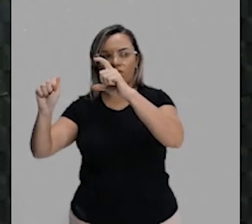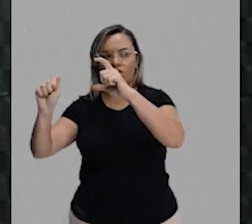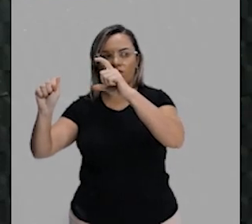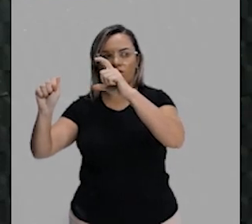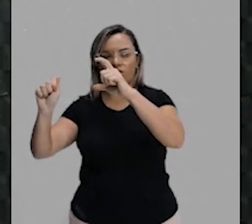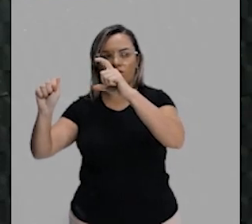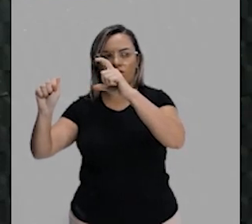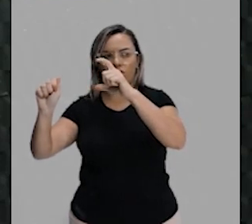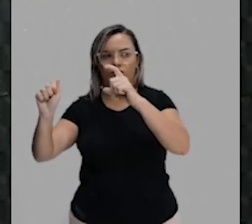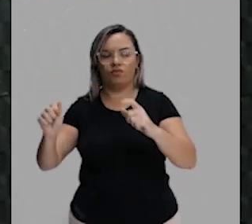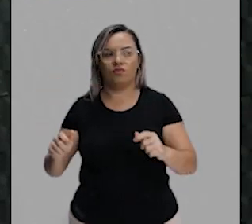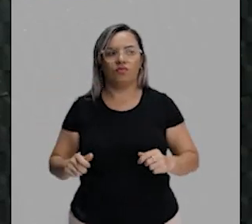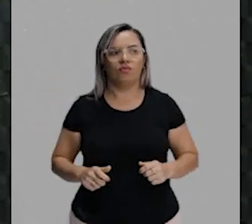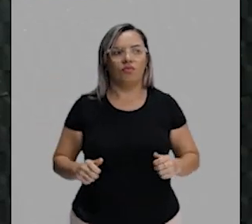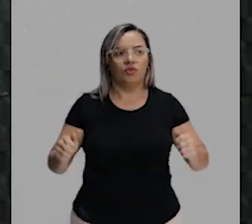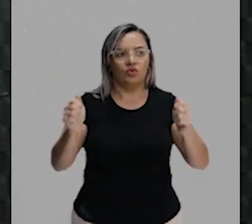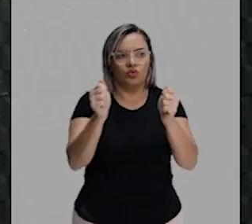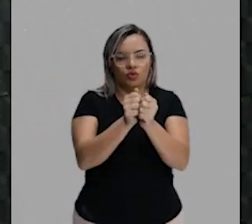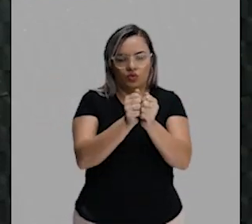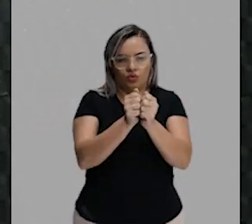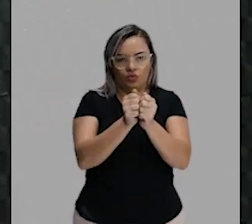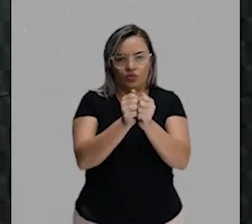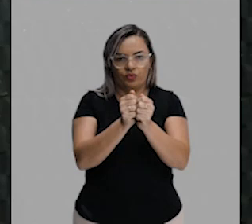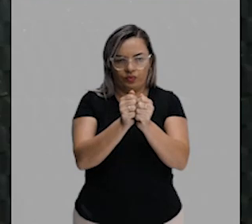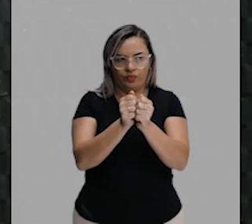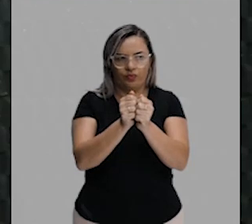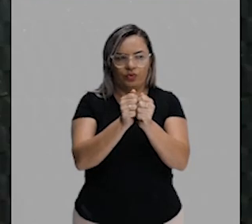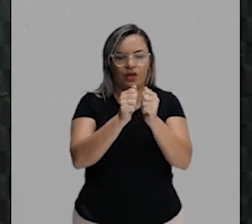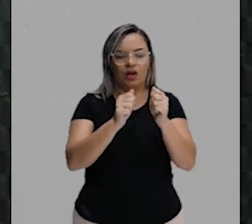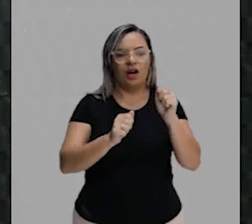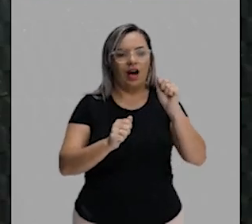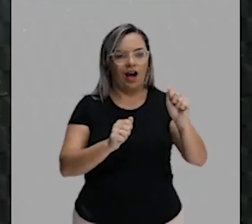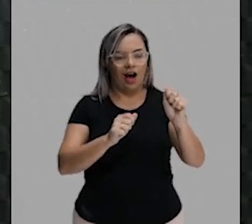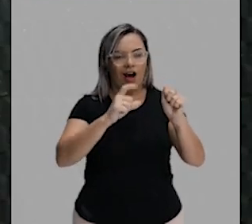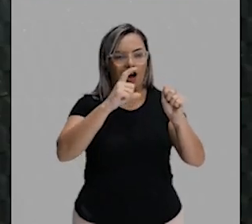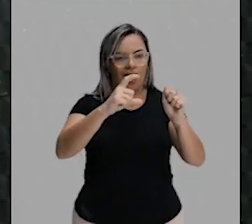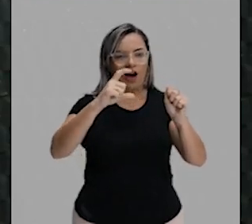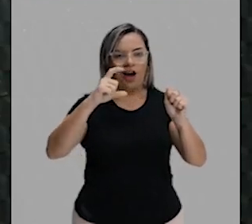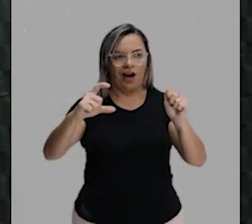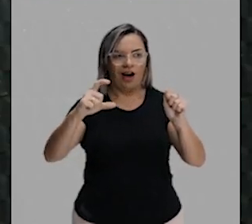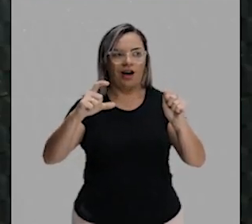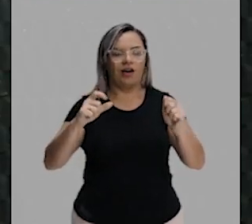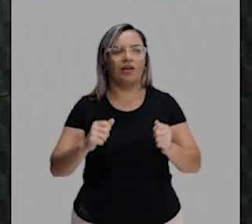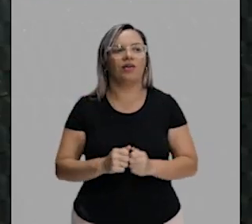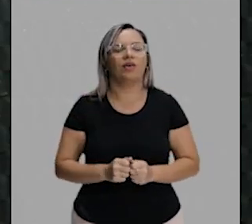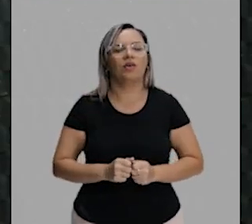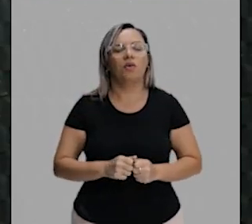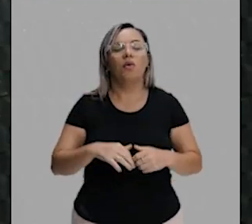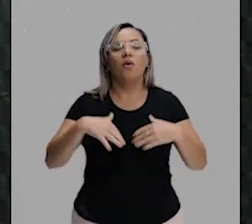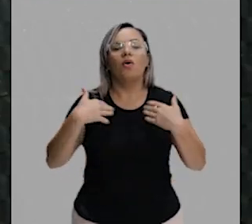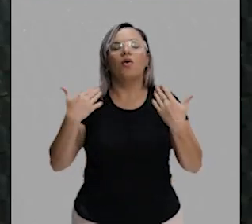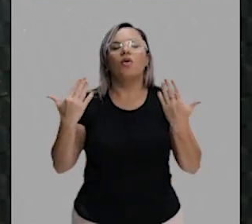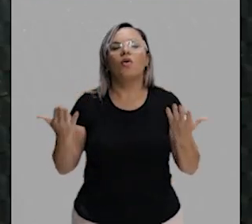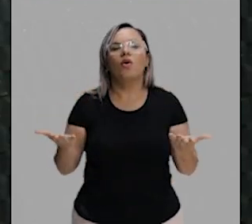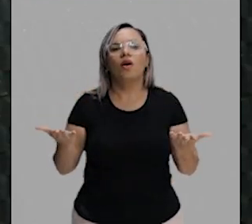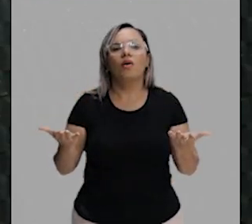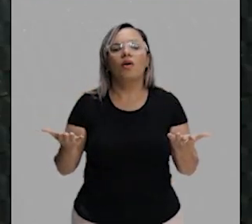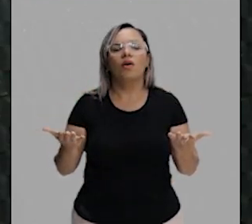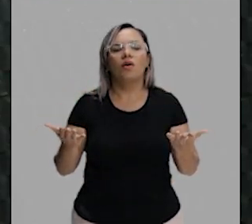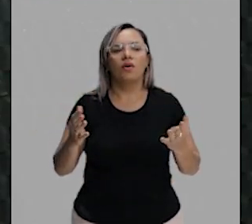azão. Então, esse é o resultado. AA. Qual é o fenótipo deste